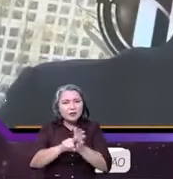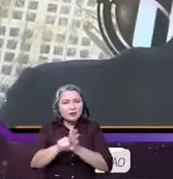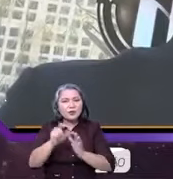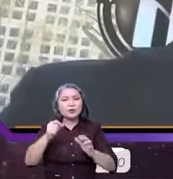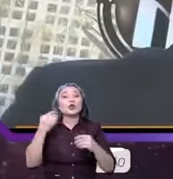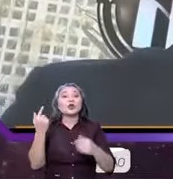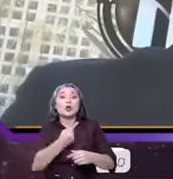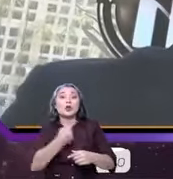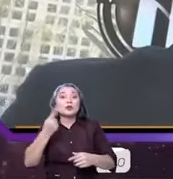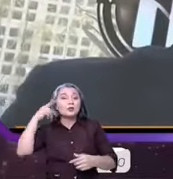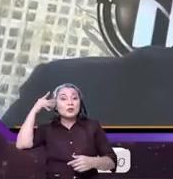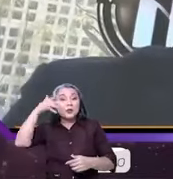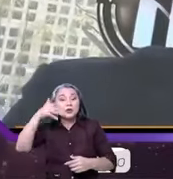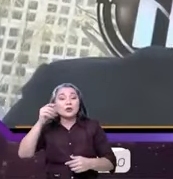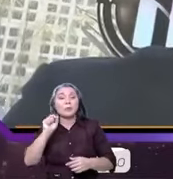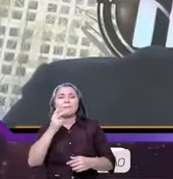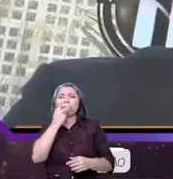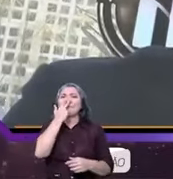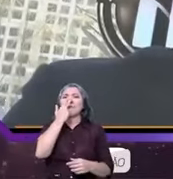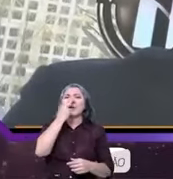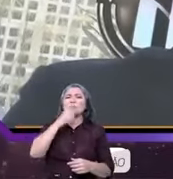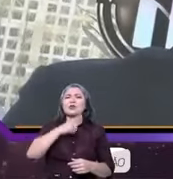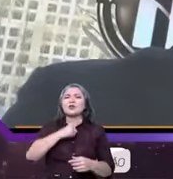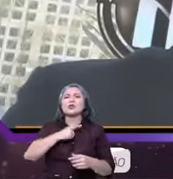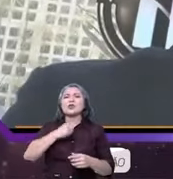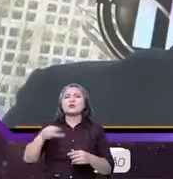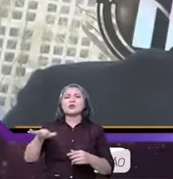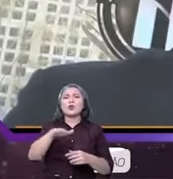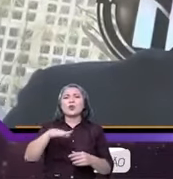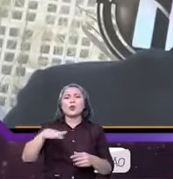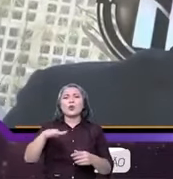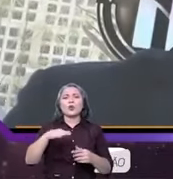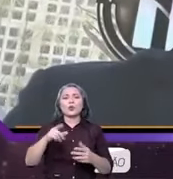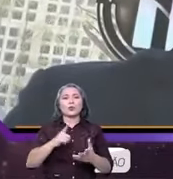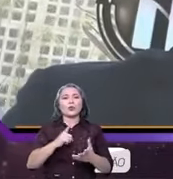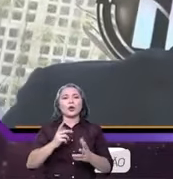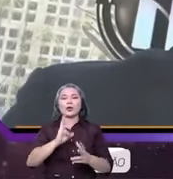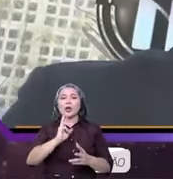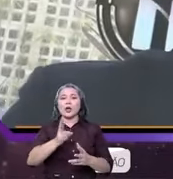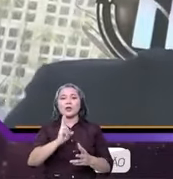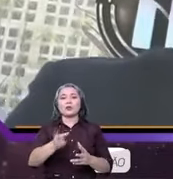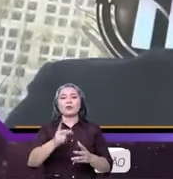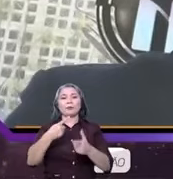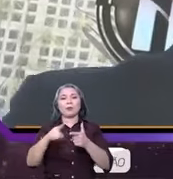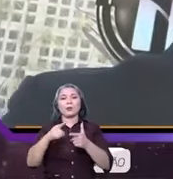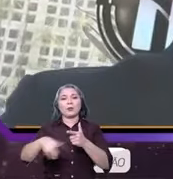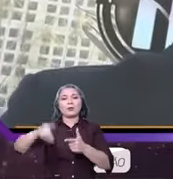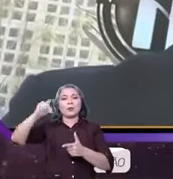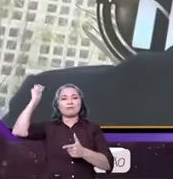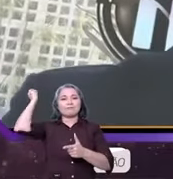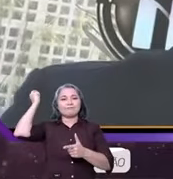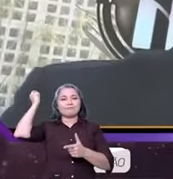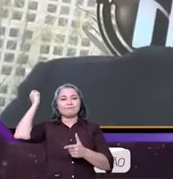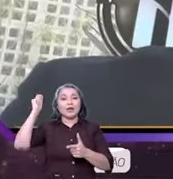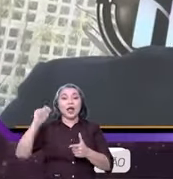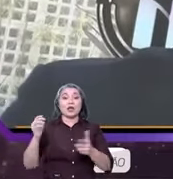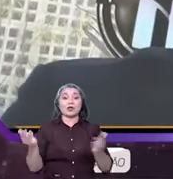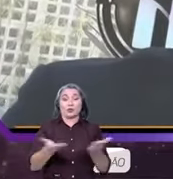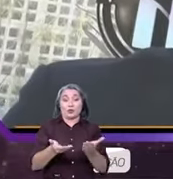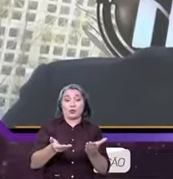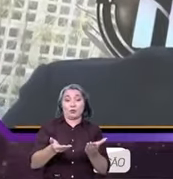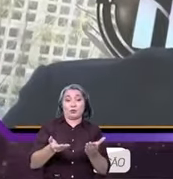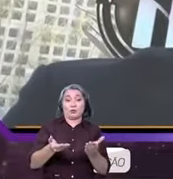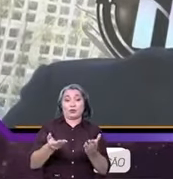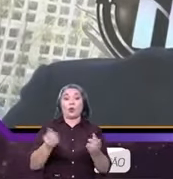me parece que nós estamos tratando de organizações que pretendem resolver problemas antigos e atuais